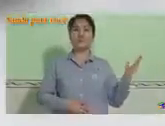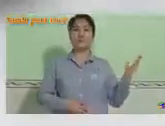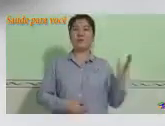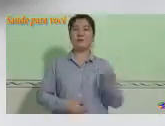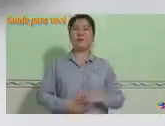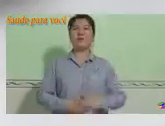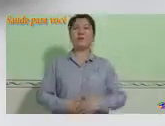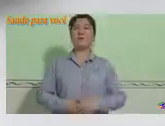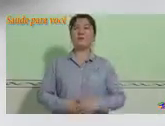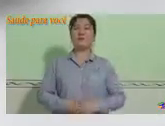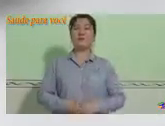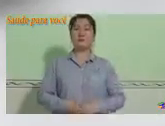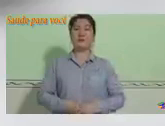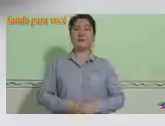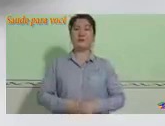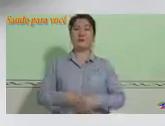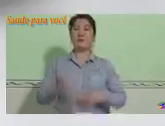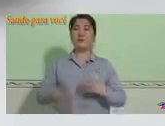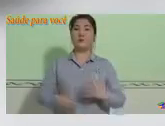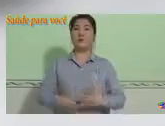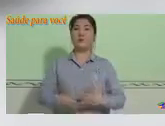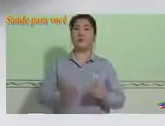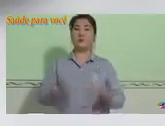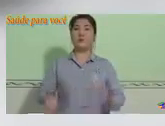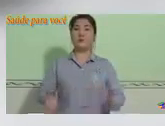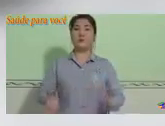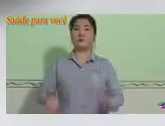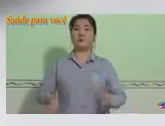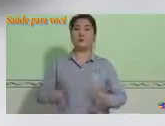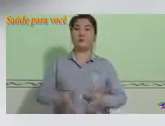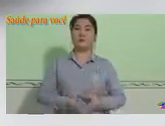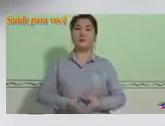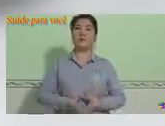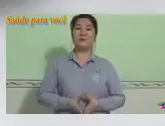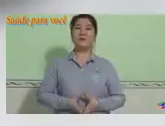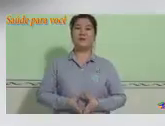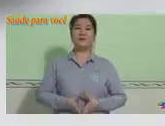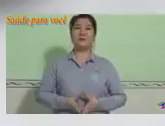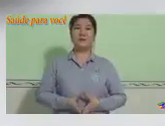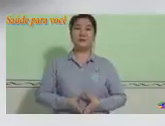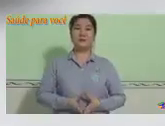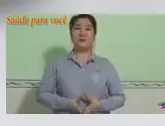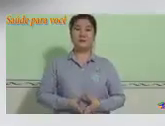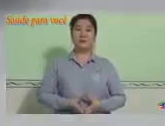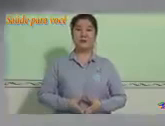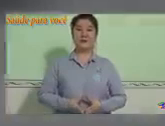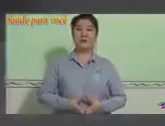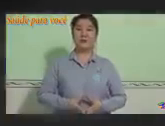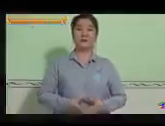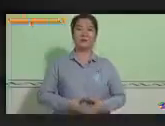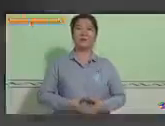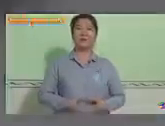Assim como em qualquer outro treino de força, a carga escolhida deve ser adaptada à capacidade de cada pessoa, já que